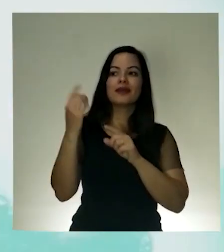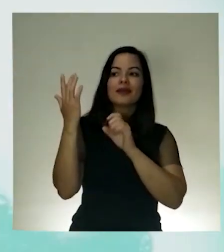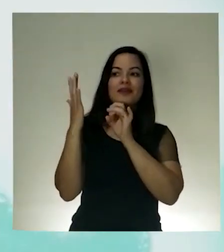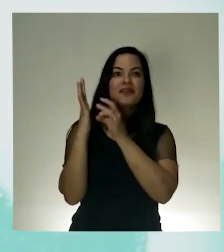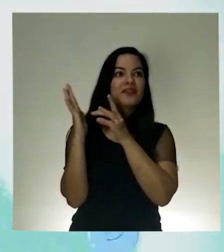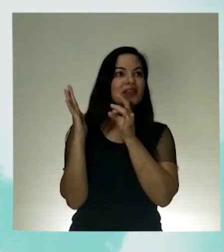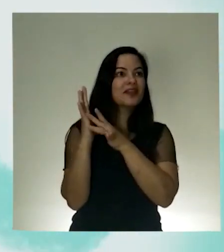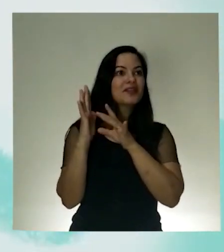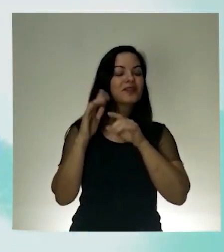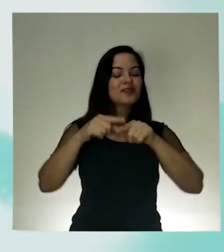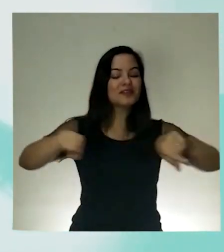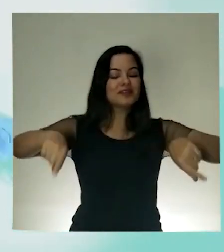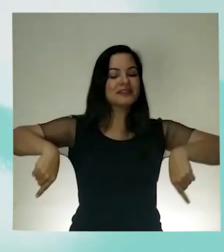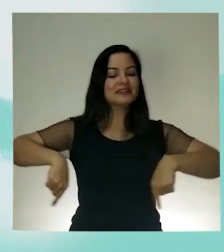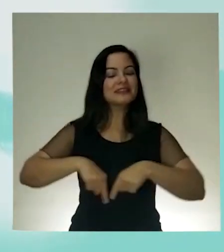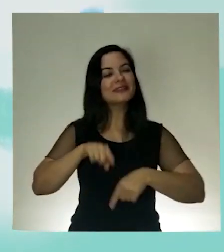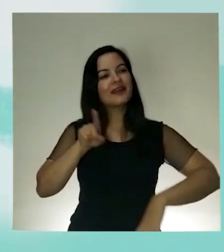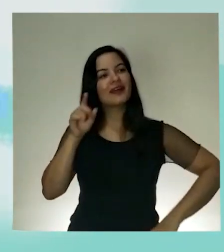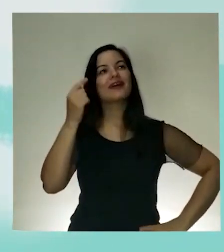Luna.